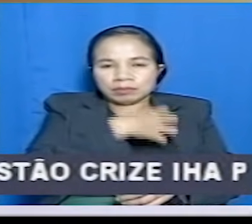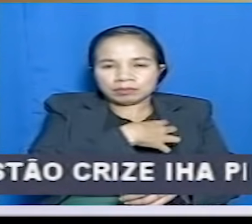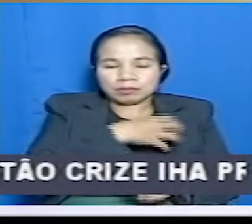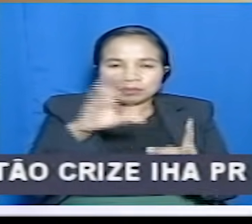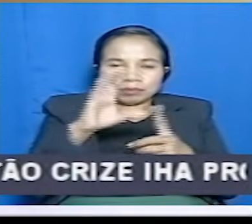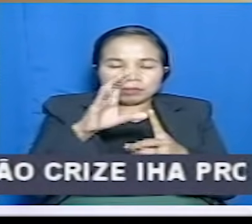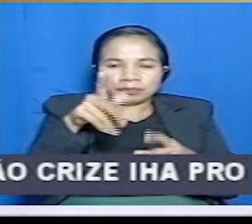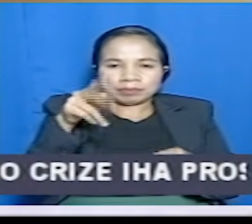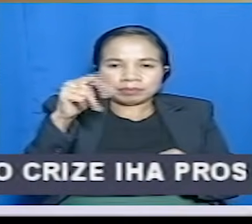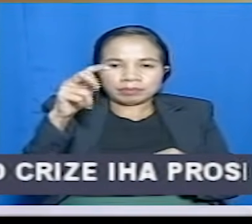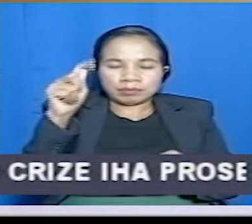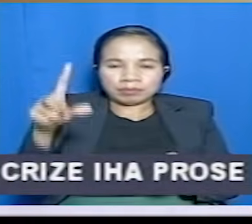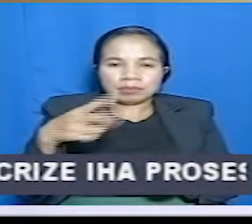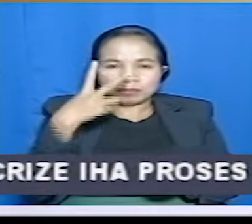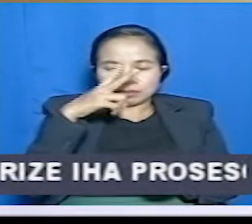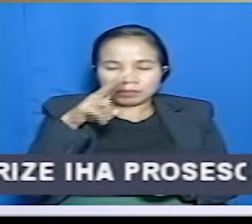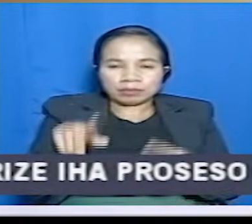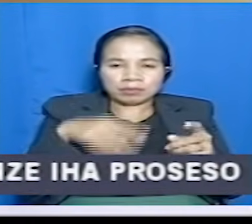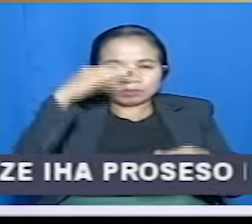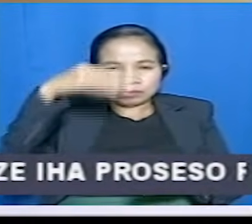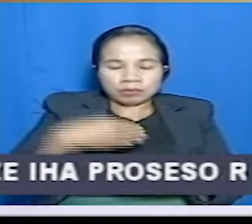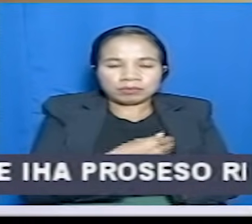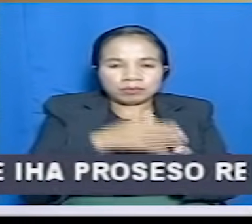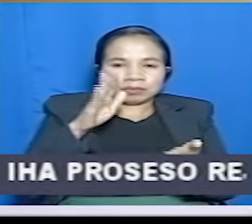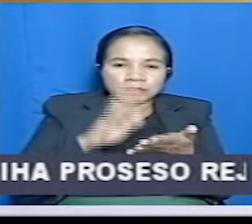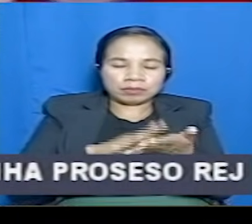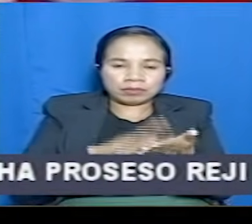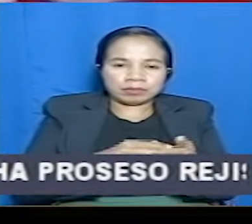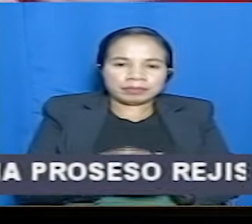Penitele, atutau matamba uang kiak sirane estudo.